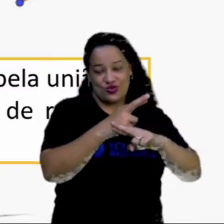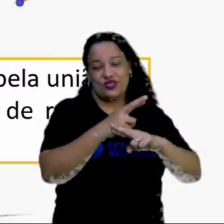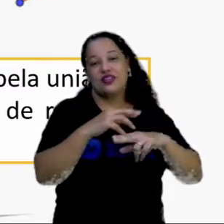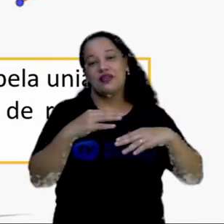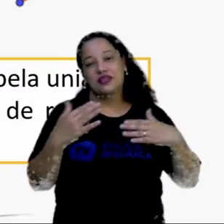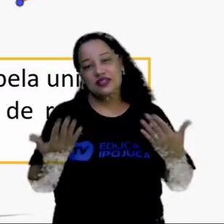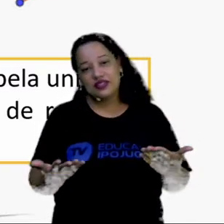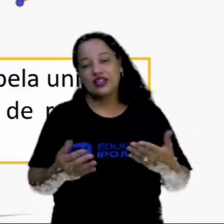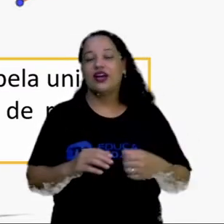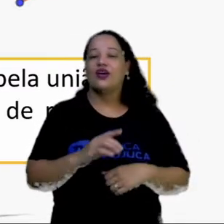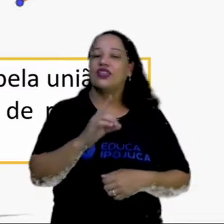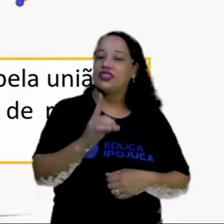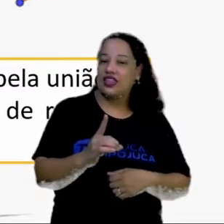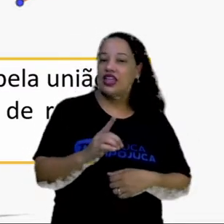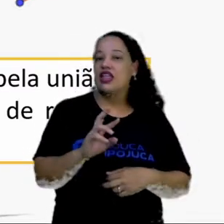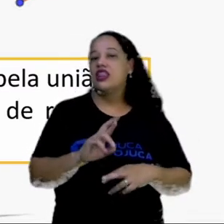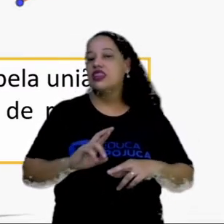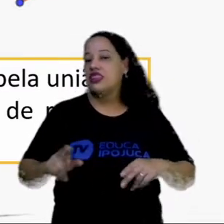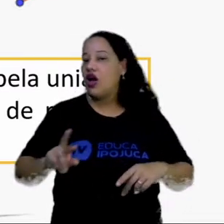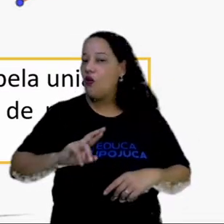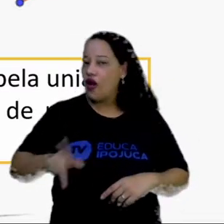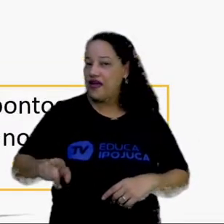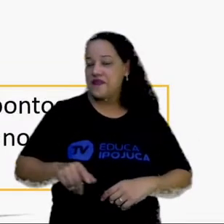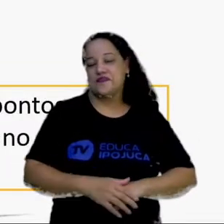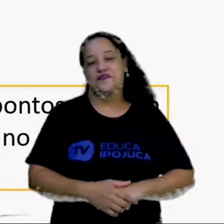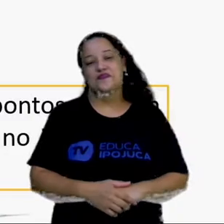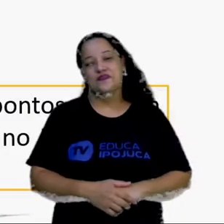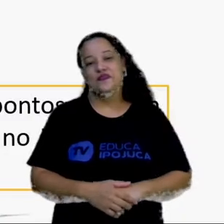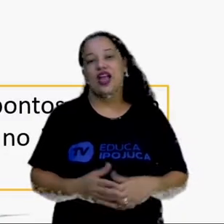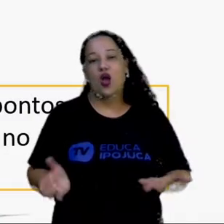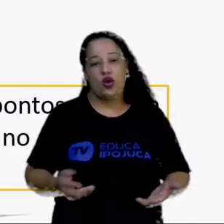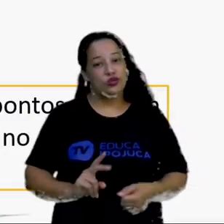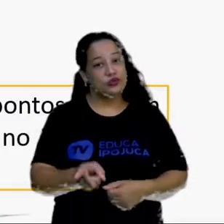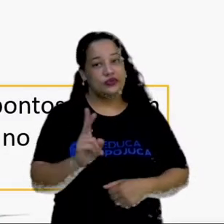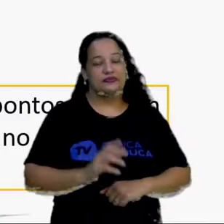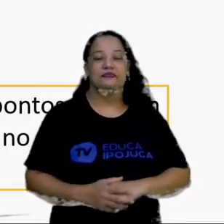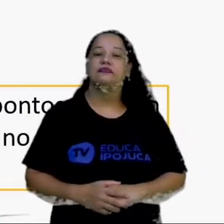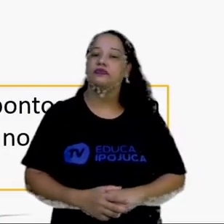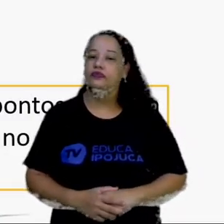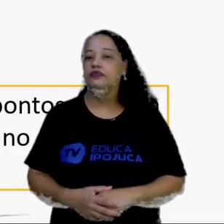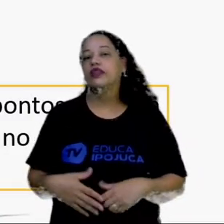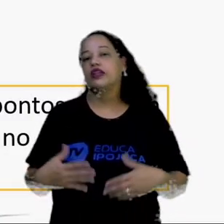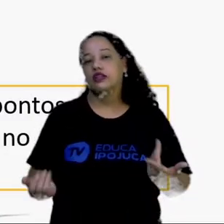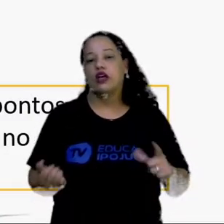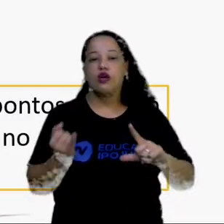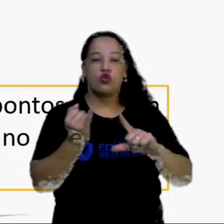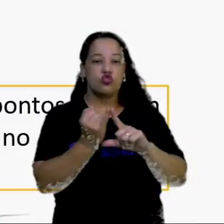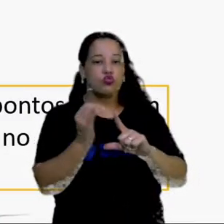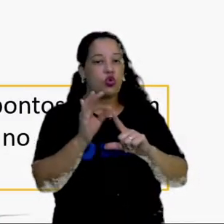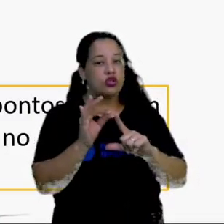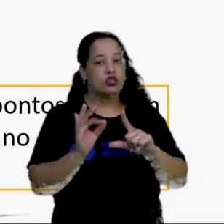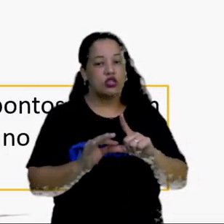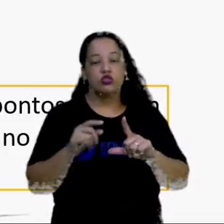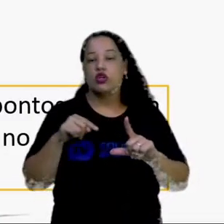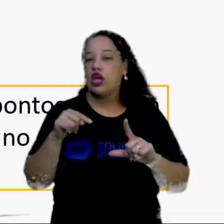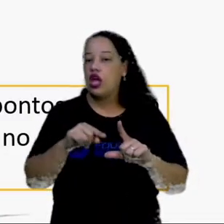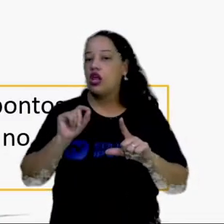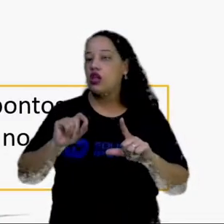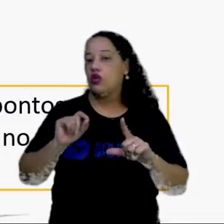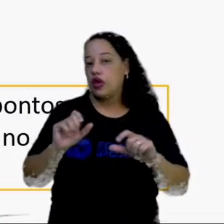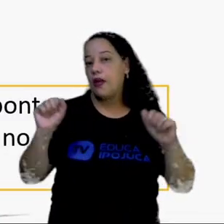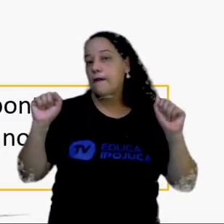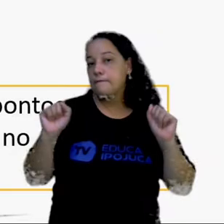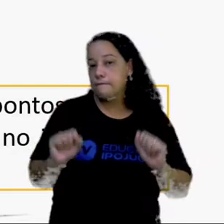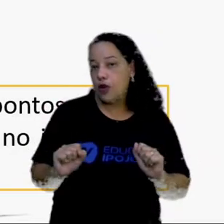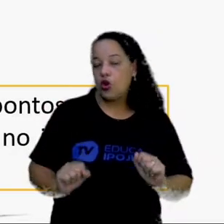é um polígono, tudo bem? Então, vamos prosseguir. Vamos lá. Os polígonos podem ser